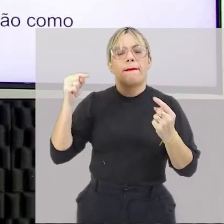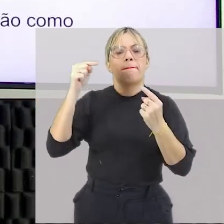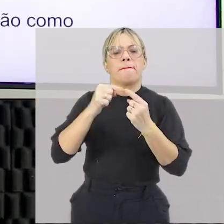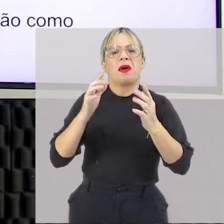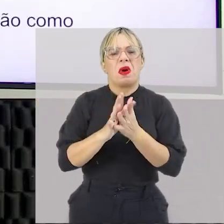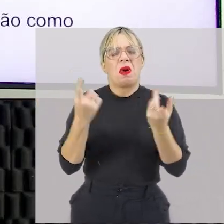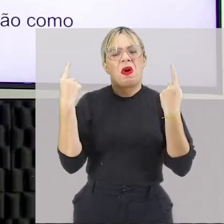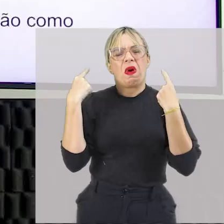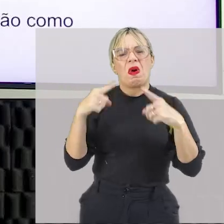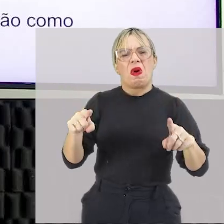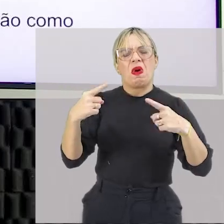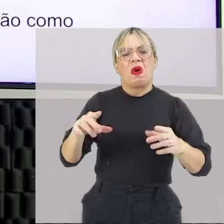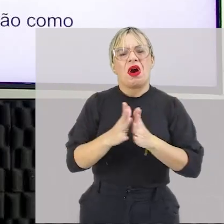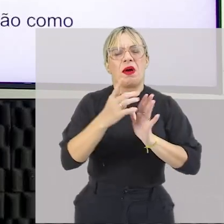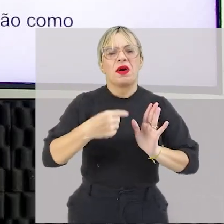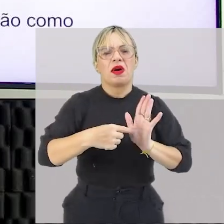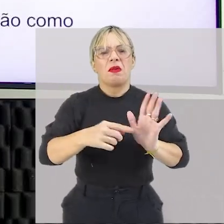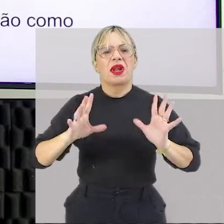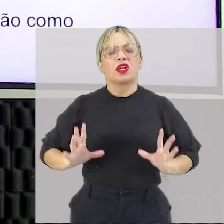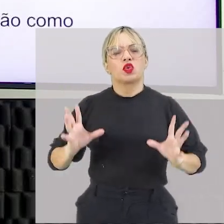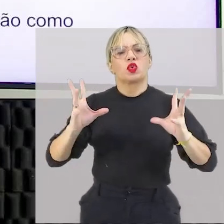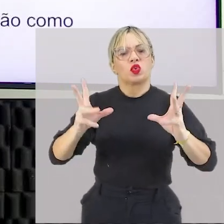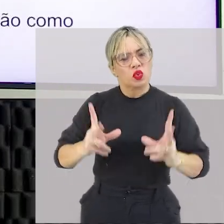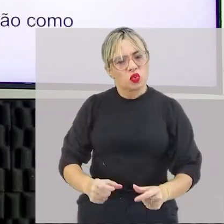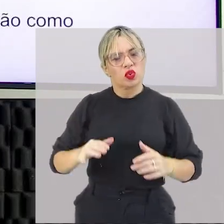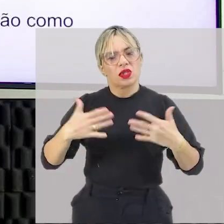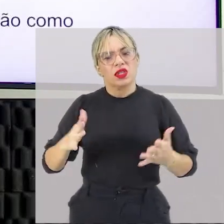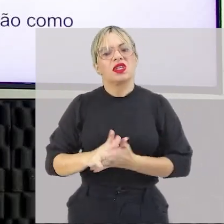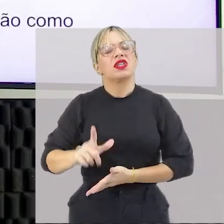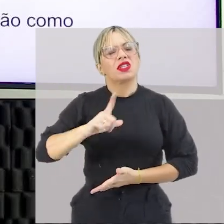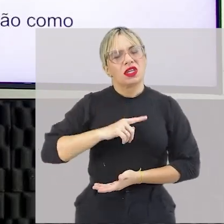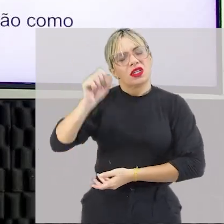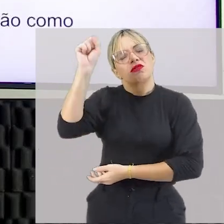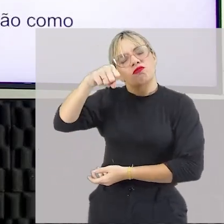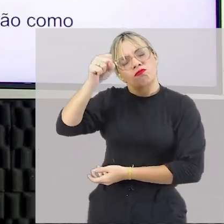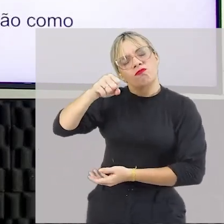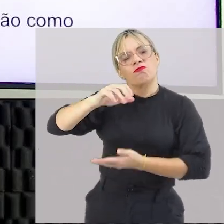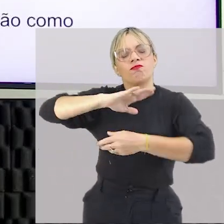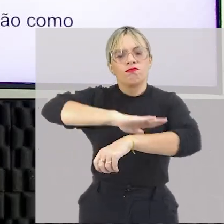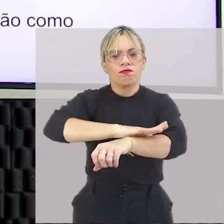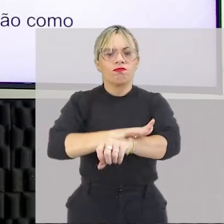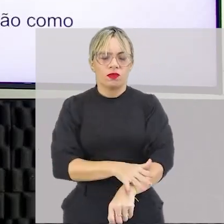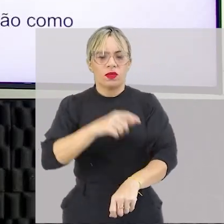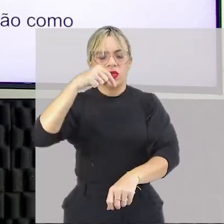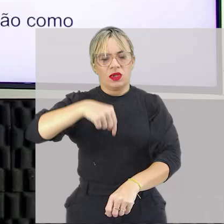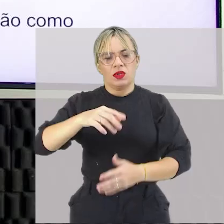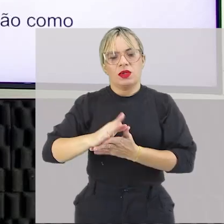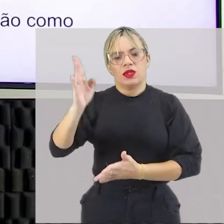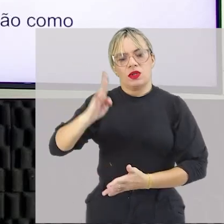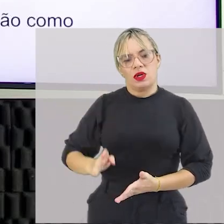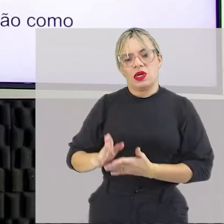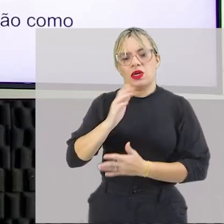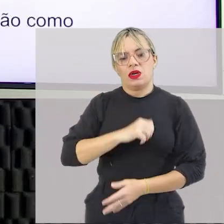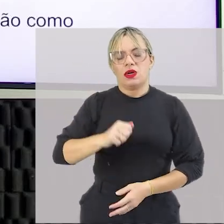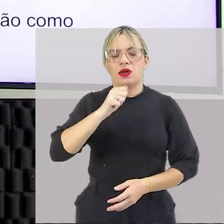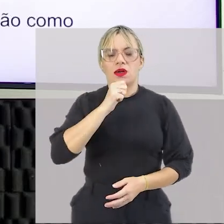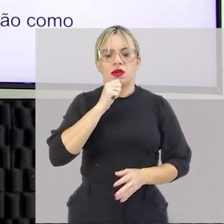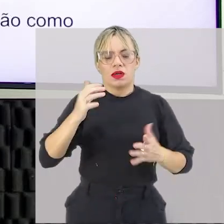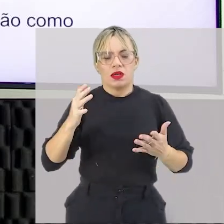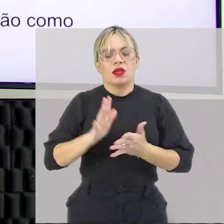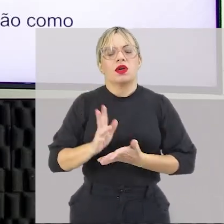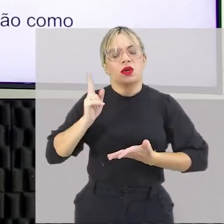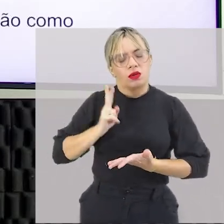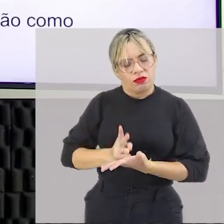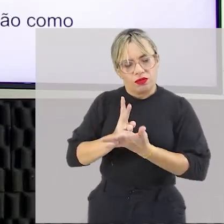denunciar, de demonstrar para todo mundo, né, de mostrar para as pessoas que o racismo sim existe ainda no Brasil. Que ele